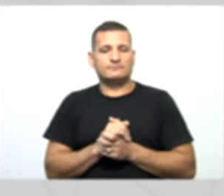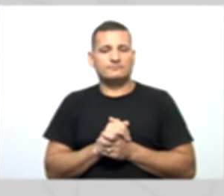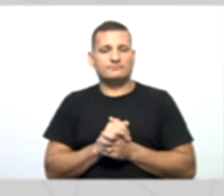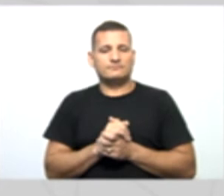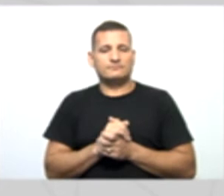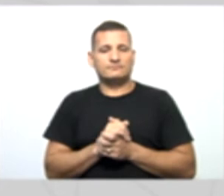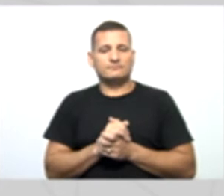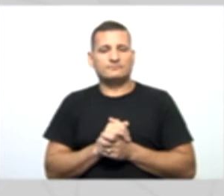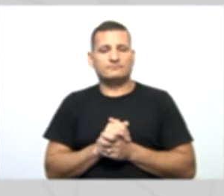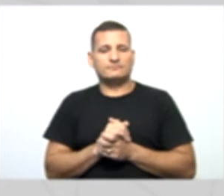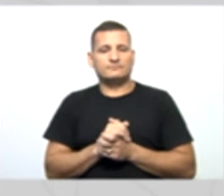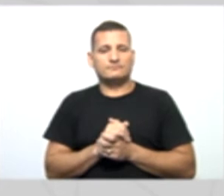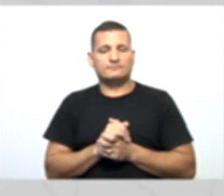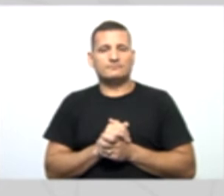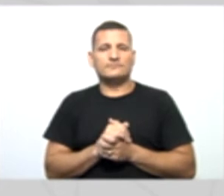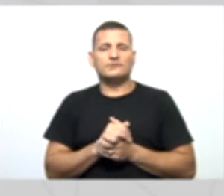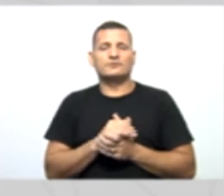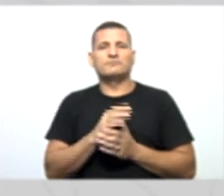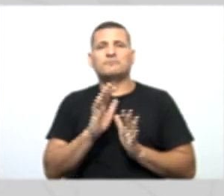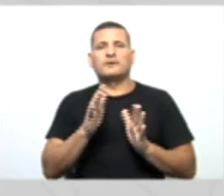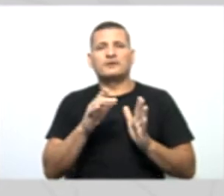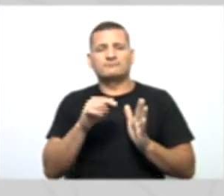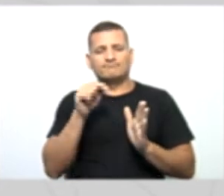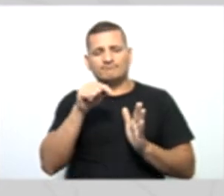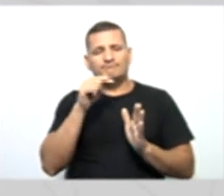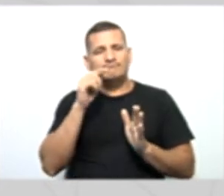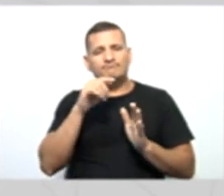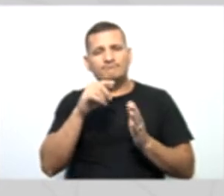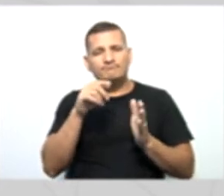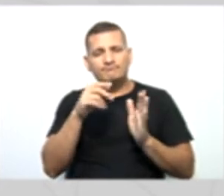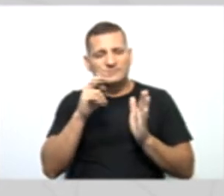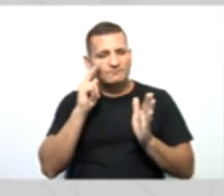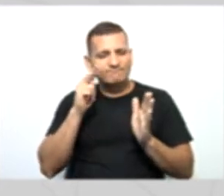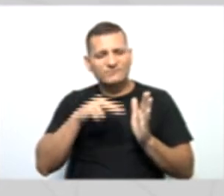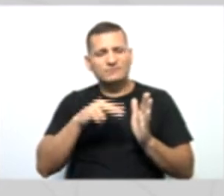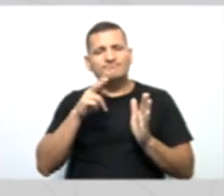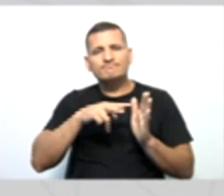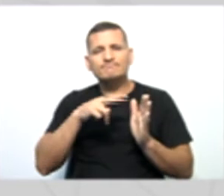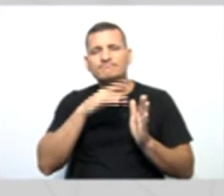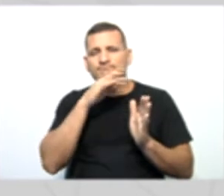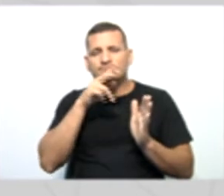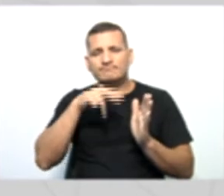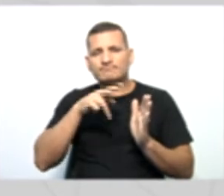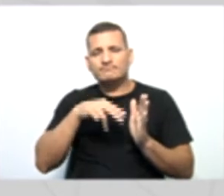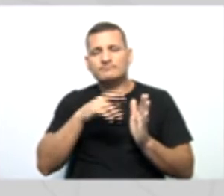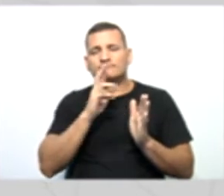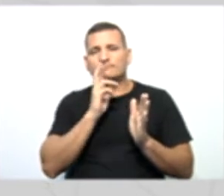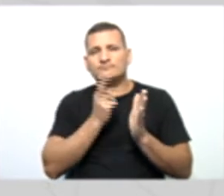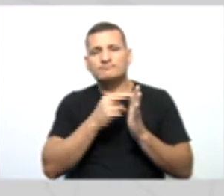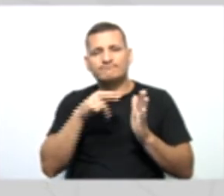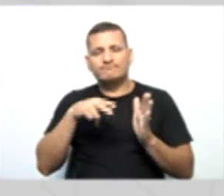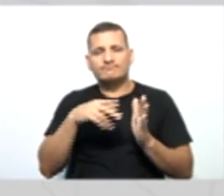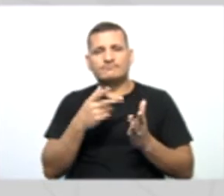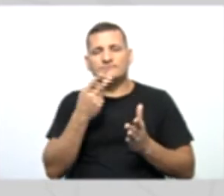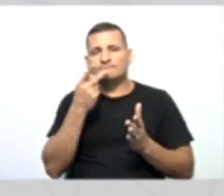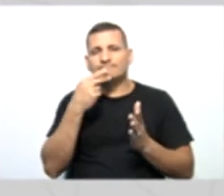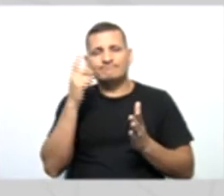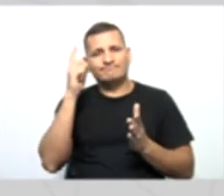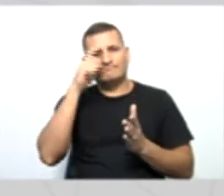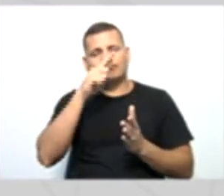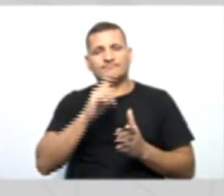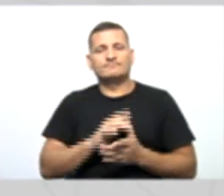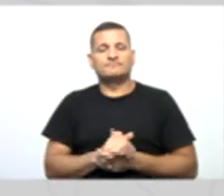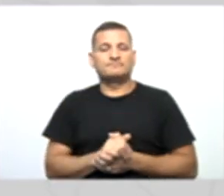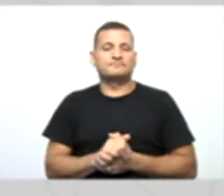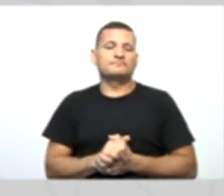a imagem não está tão legível para a gente conseguir fazer falar as participações aqui deles